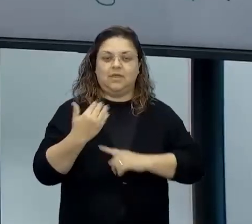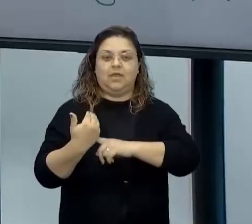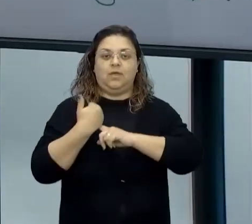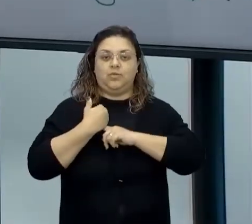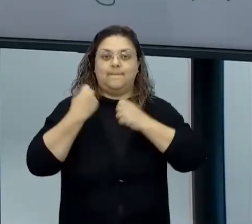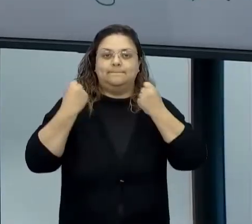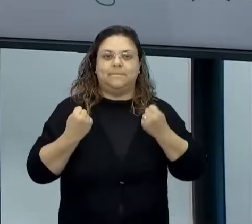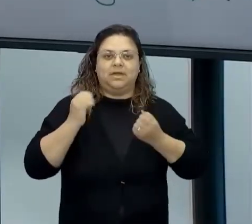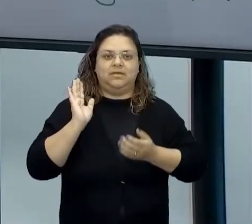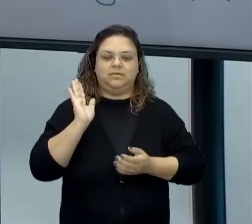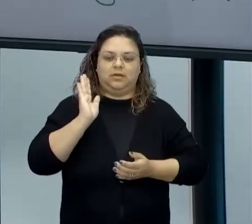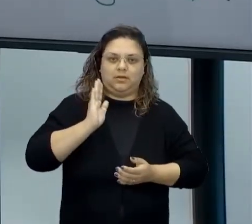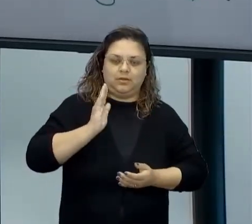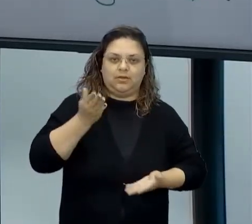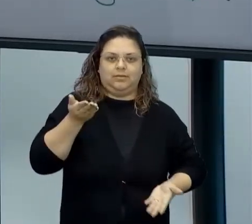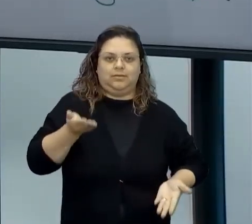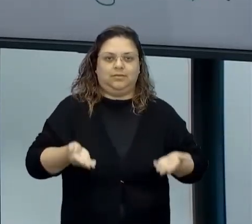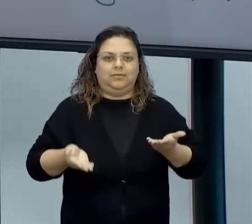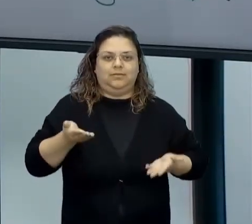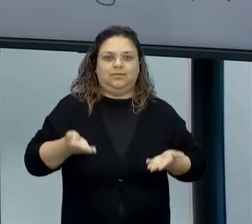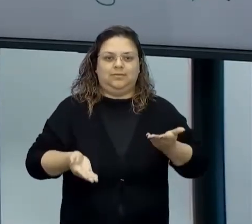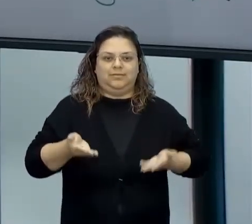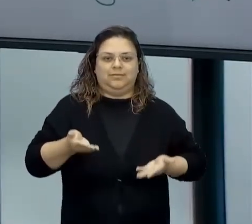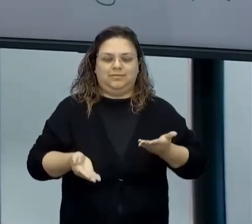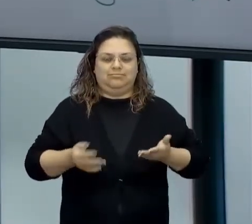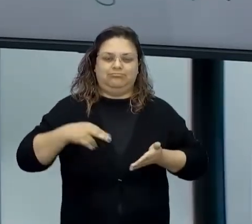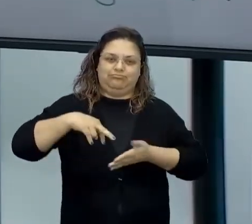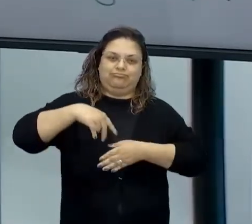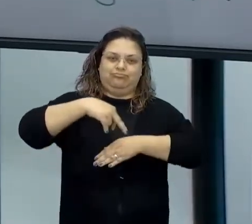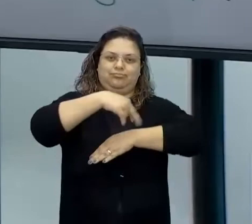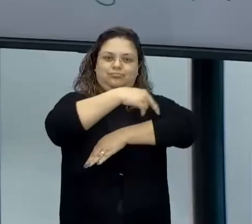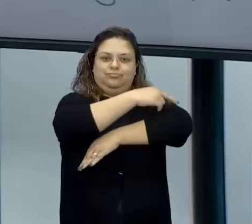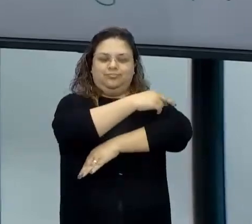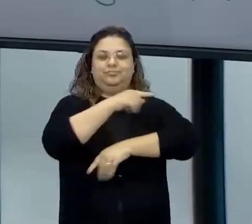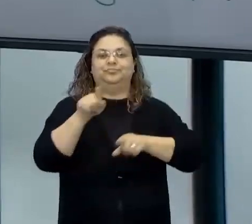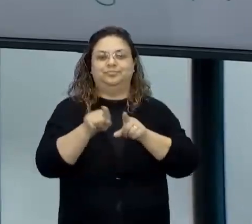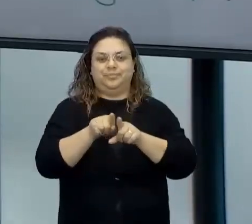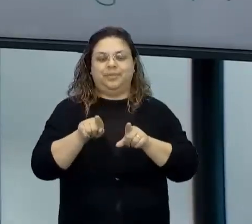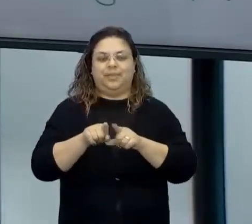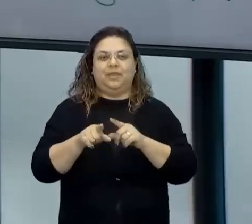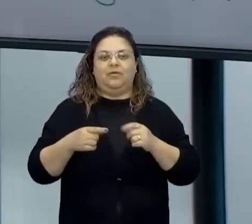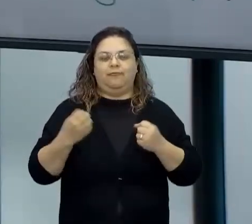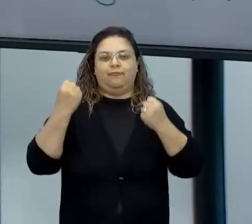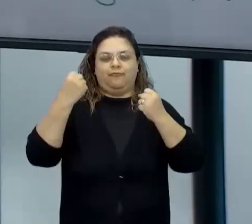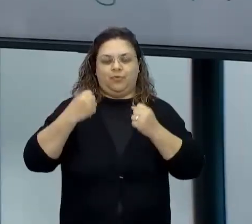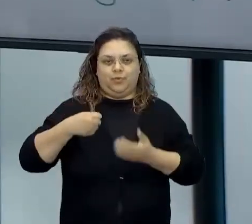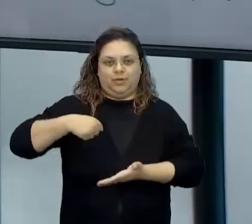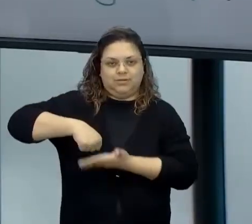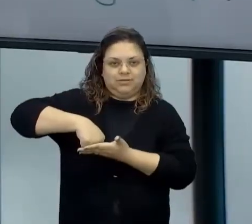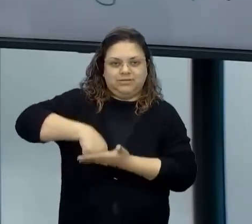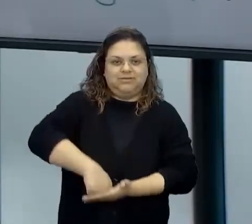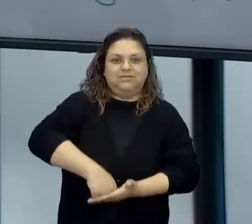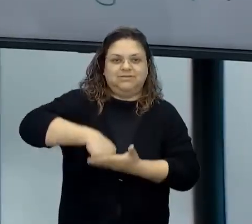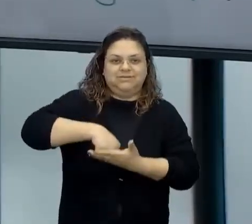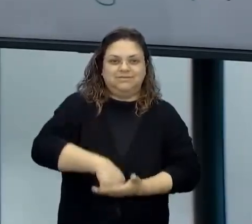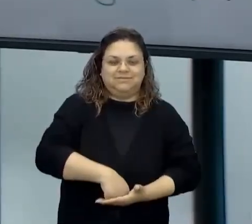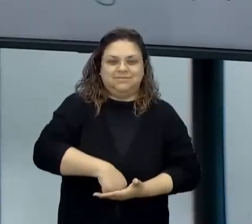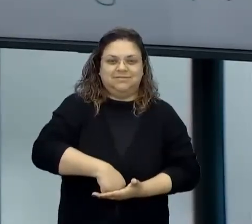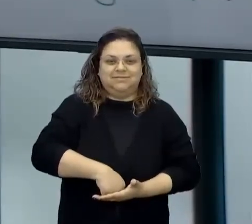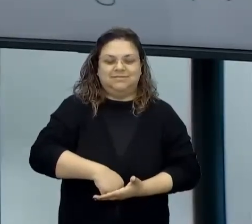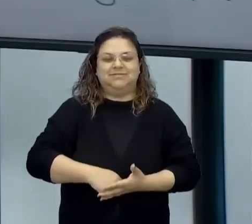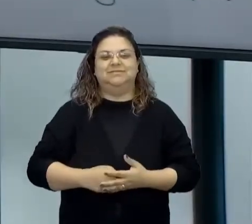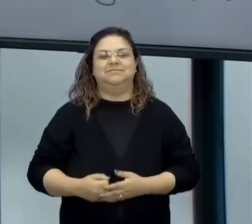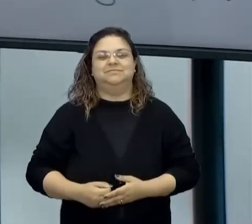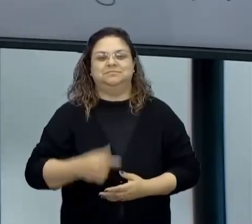atrito e a força componente, que é da gravidade, que está me puxando na rampa para descer, está